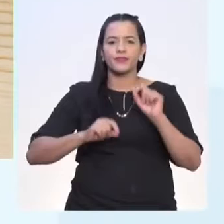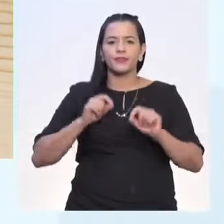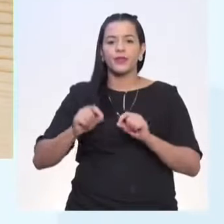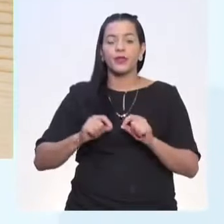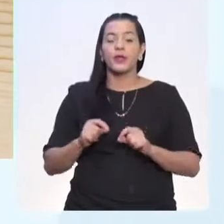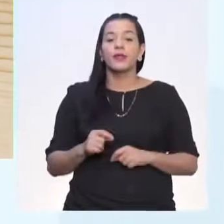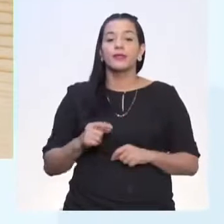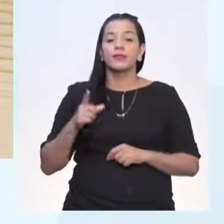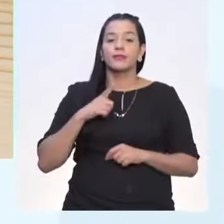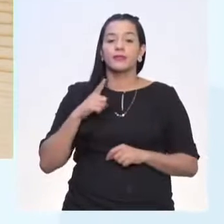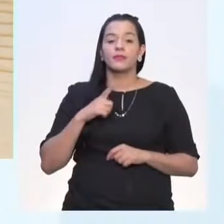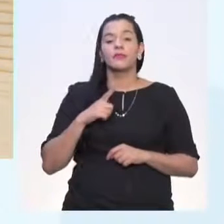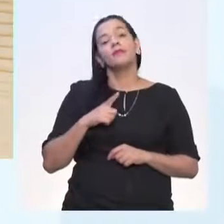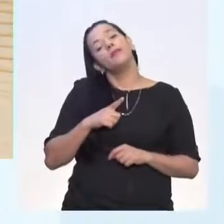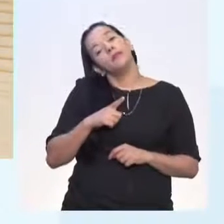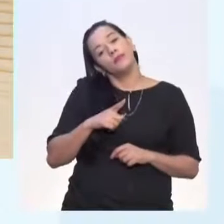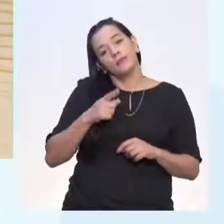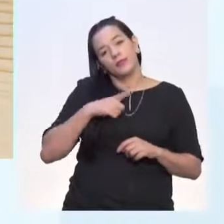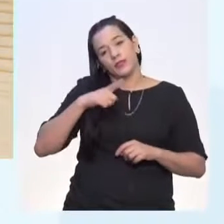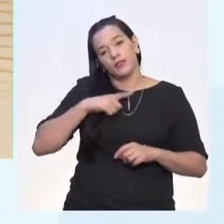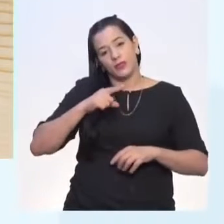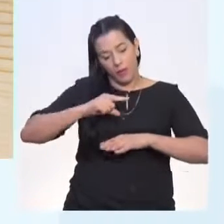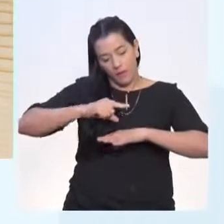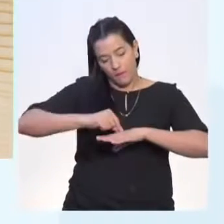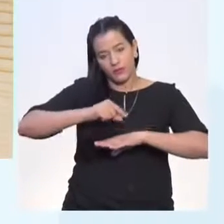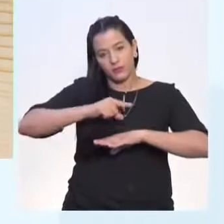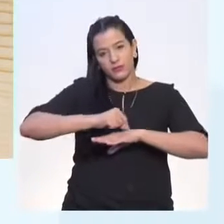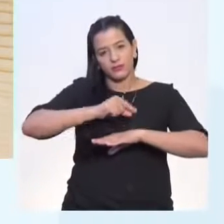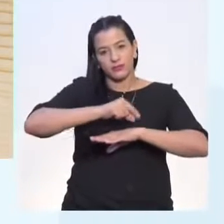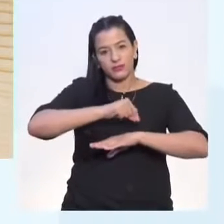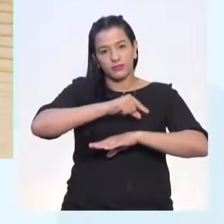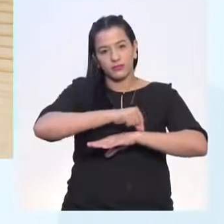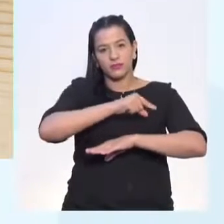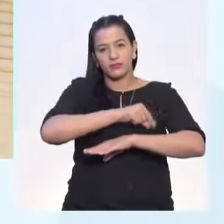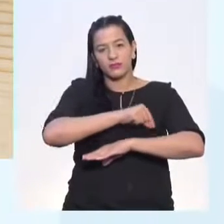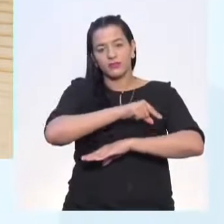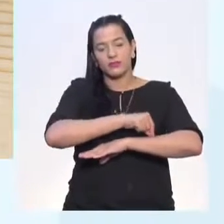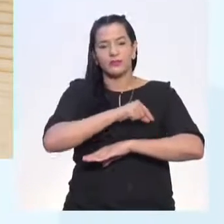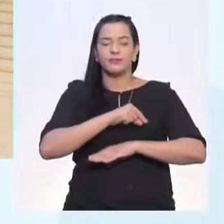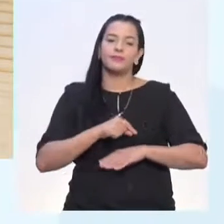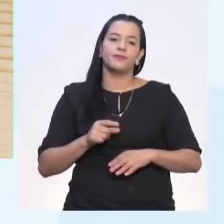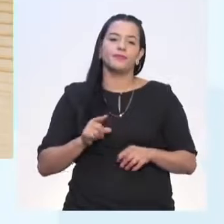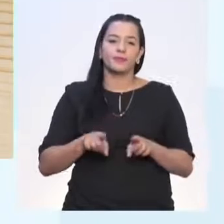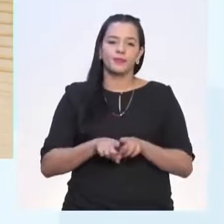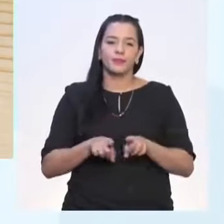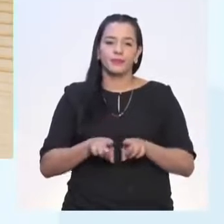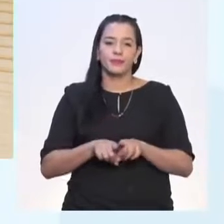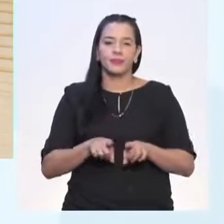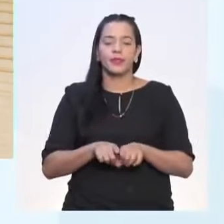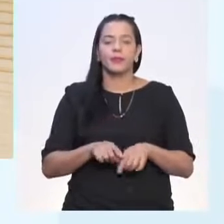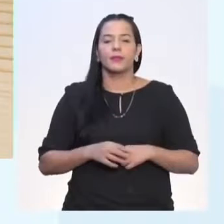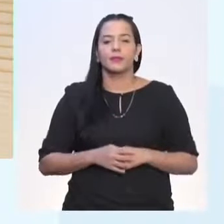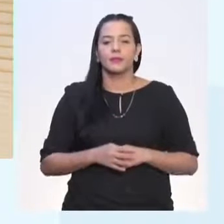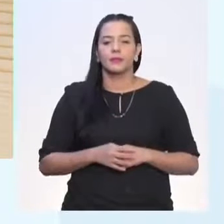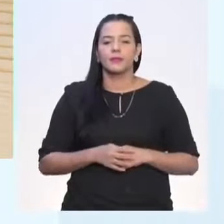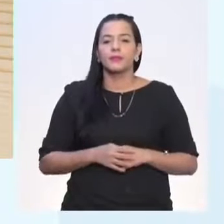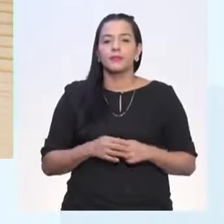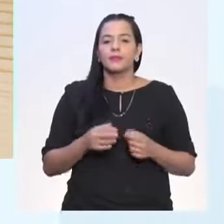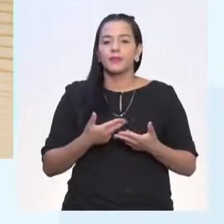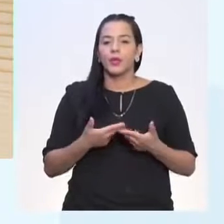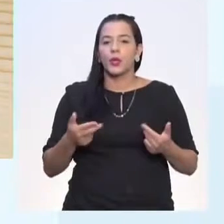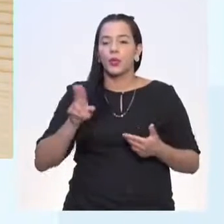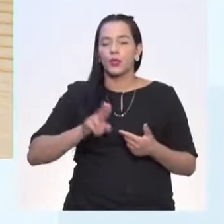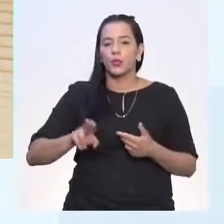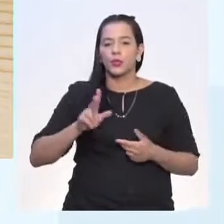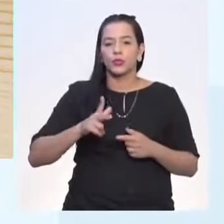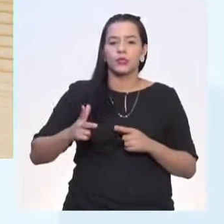pinça. Também. Esse movimento articulado, né, de pinçar as coisas com as mãos